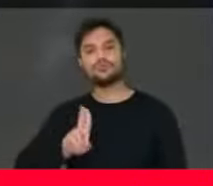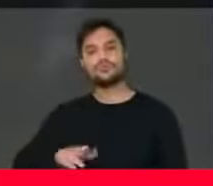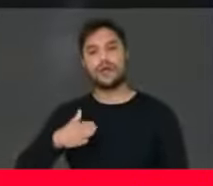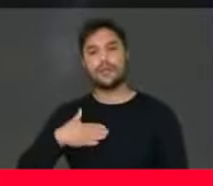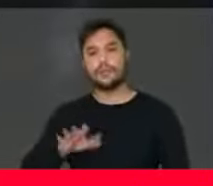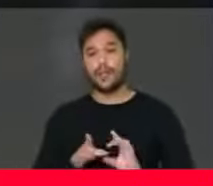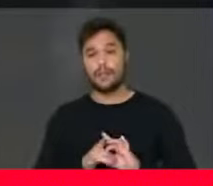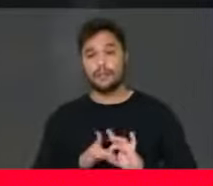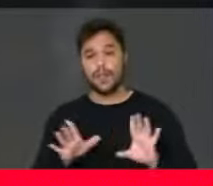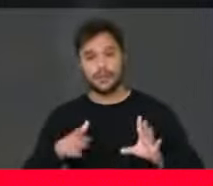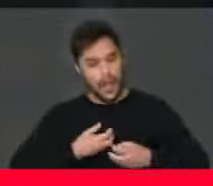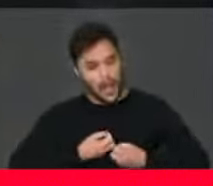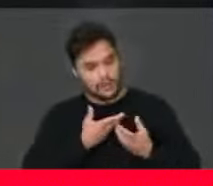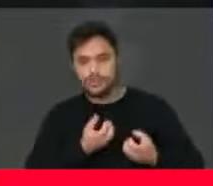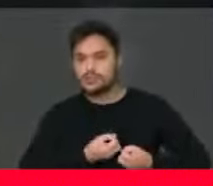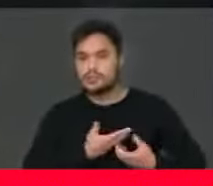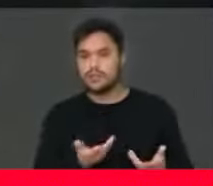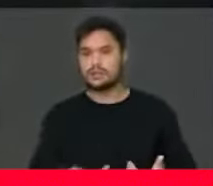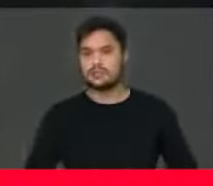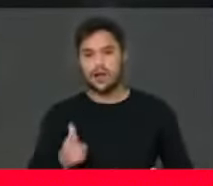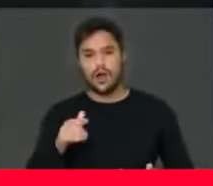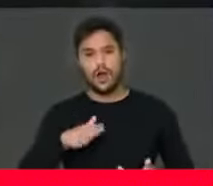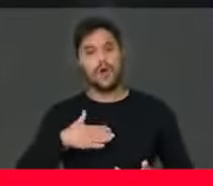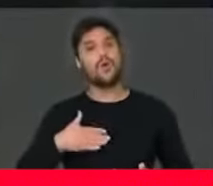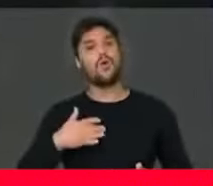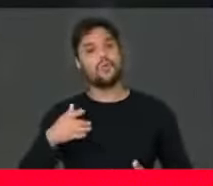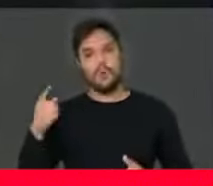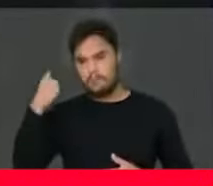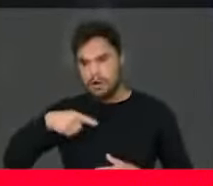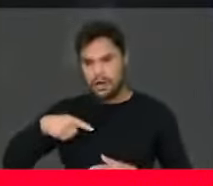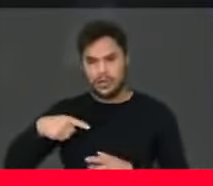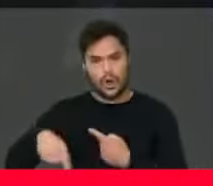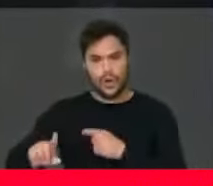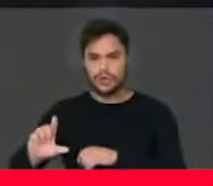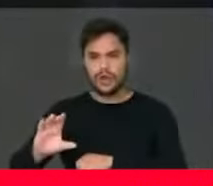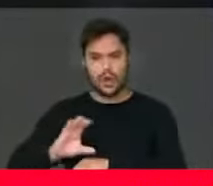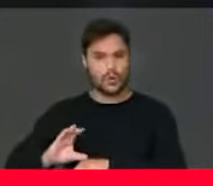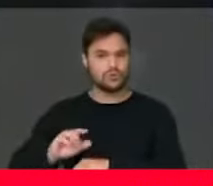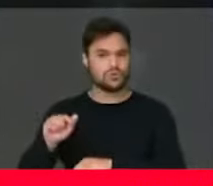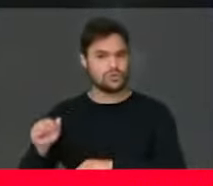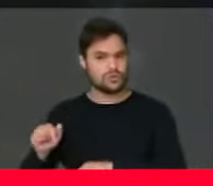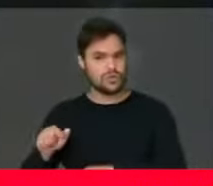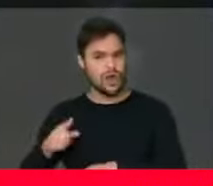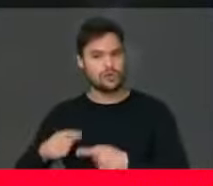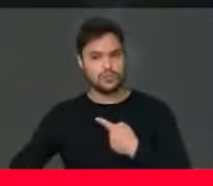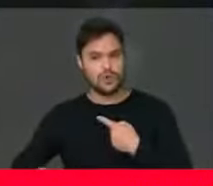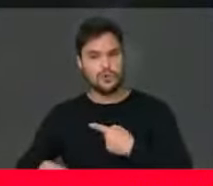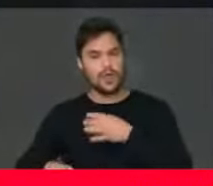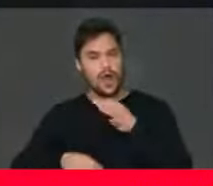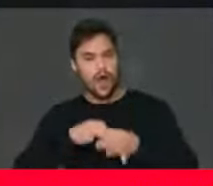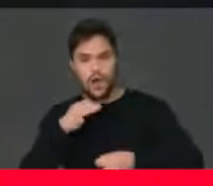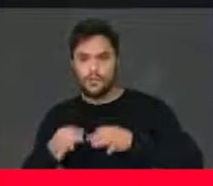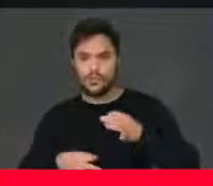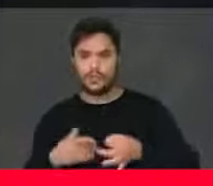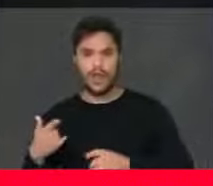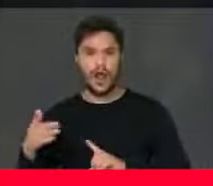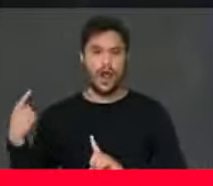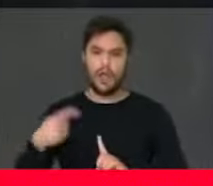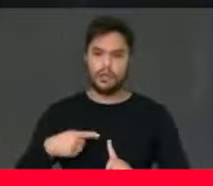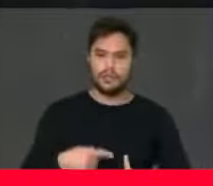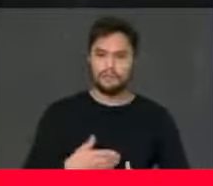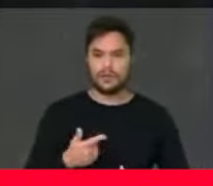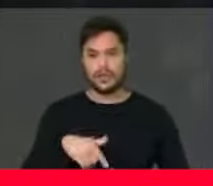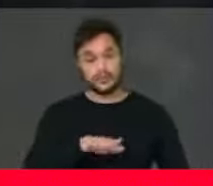liberdade de expressão diante de uma ordem ilegal e inconstitucional de censura prévia e interferência, inclusive